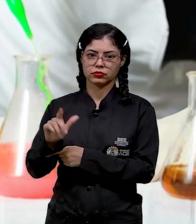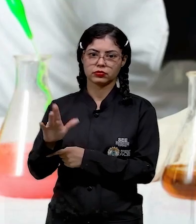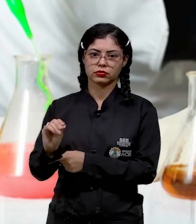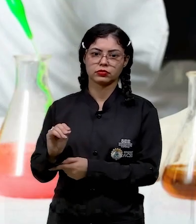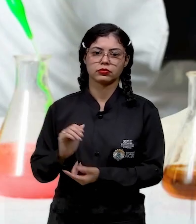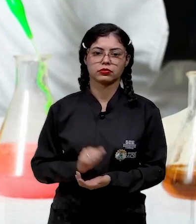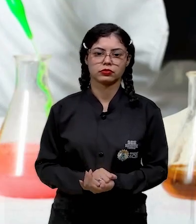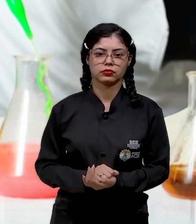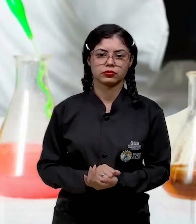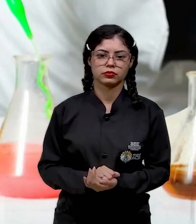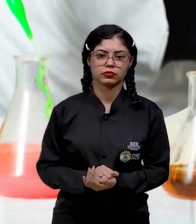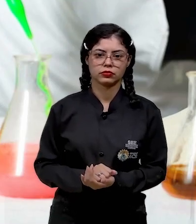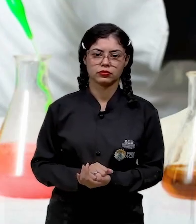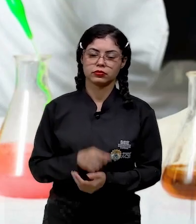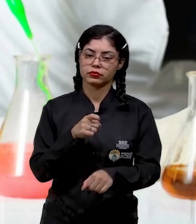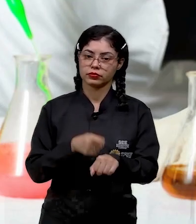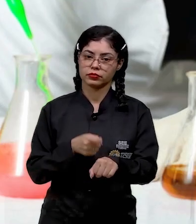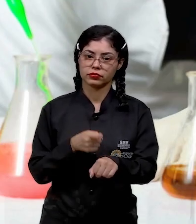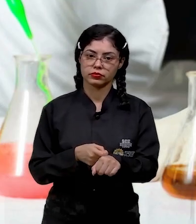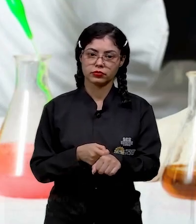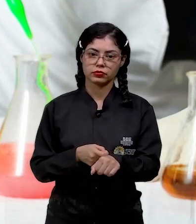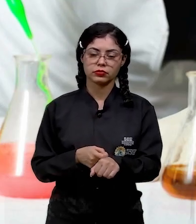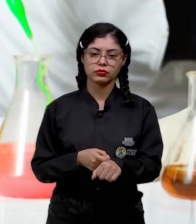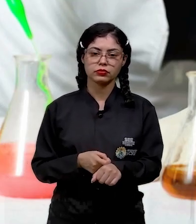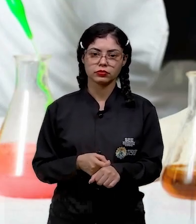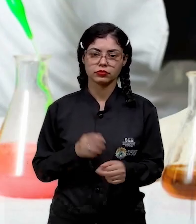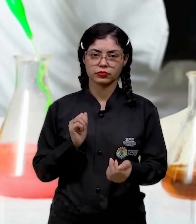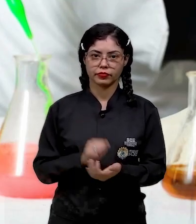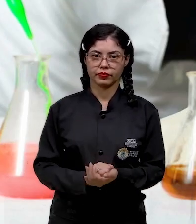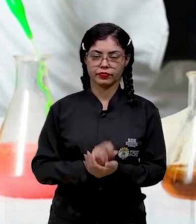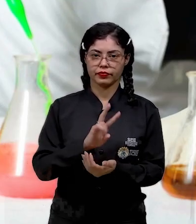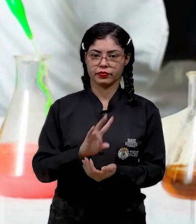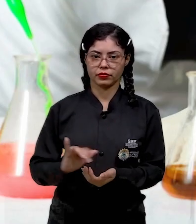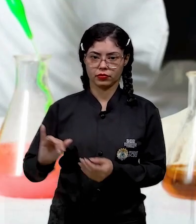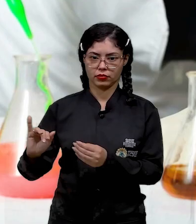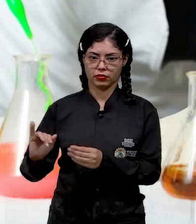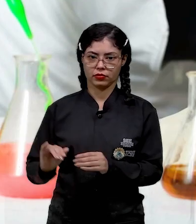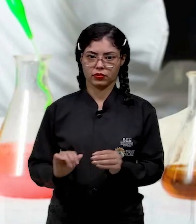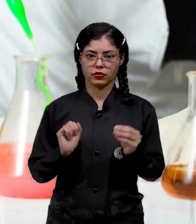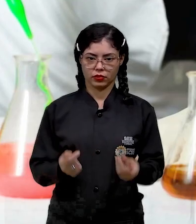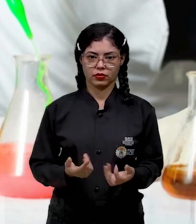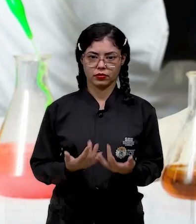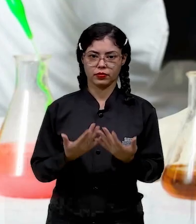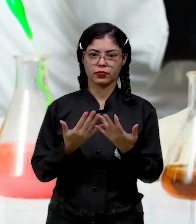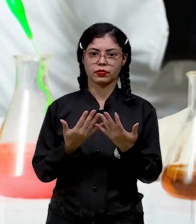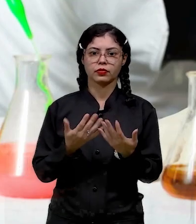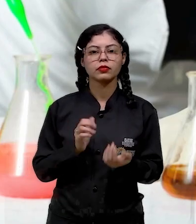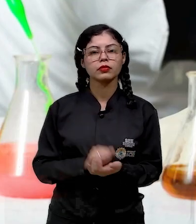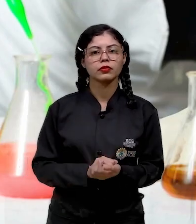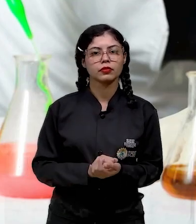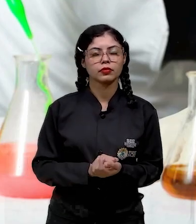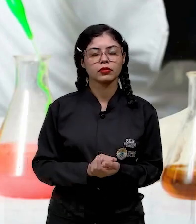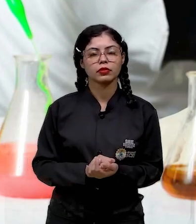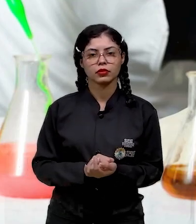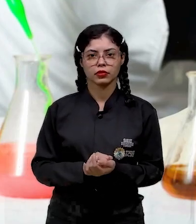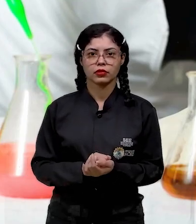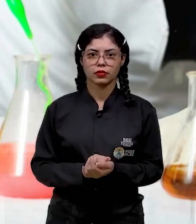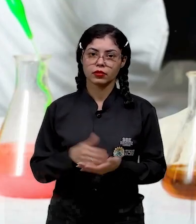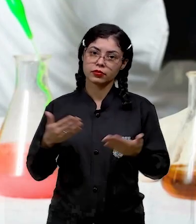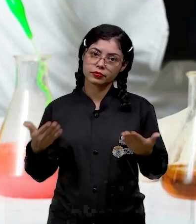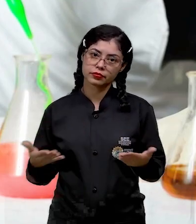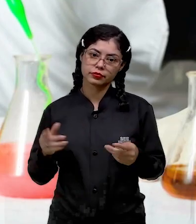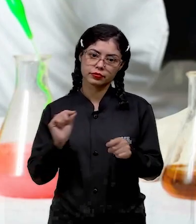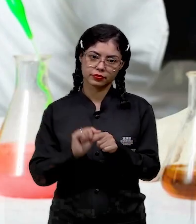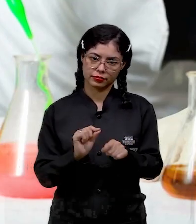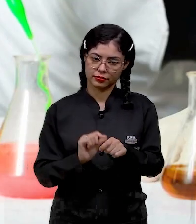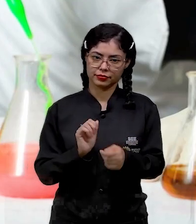ali da sua forma sólida, né, do açúcar, quando ele vai ali para o fogo, ali para a gente fazer um pudim. Agora, o que está em alta, né, para fazer o